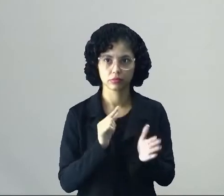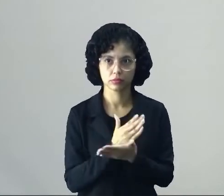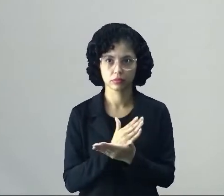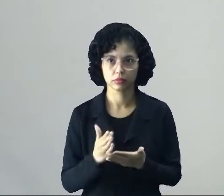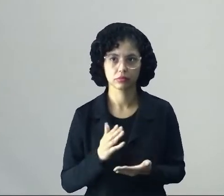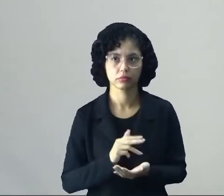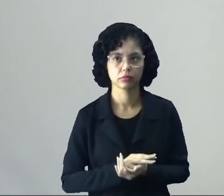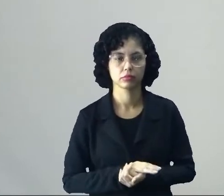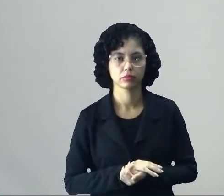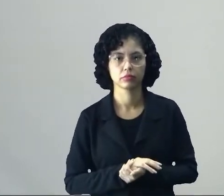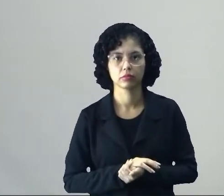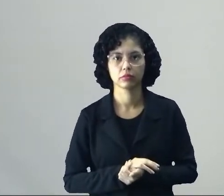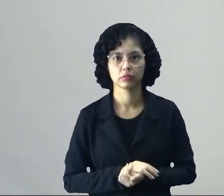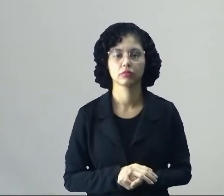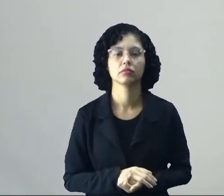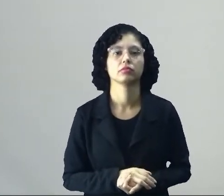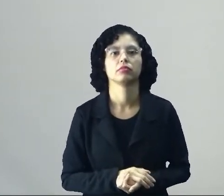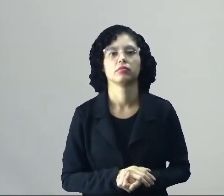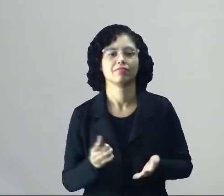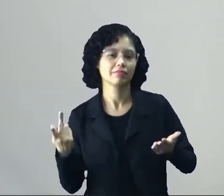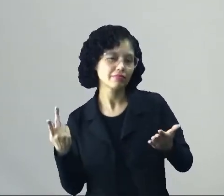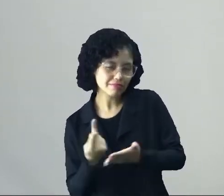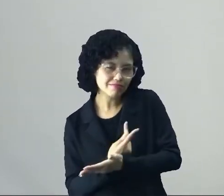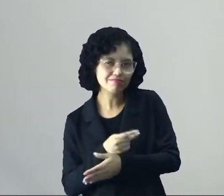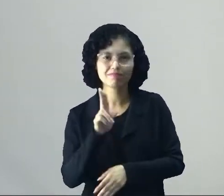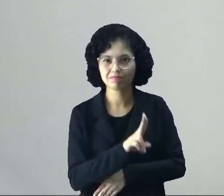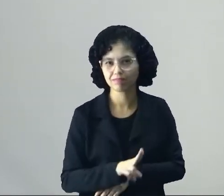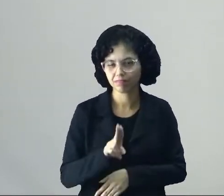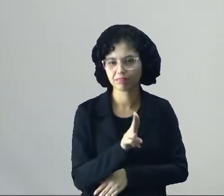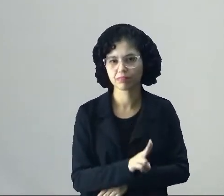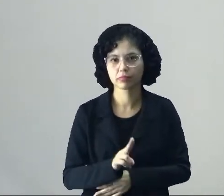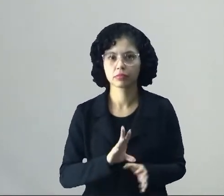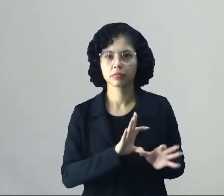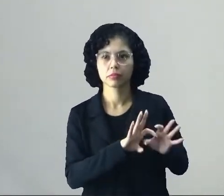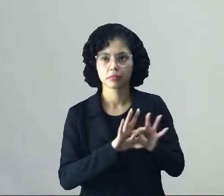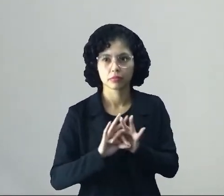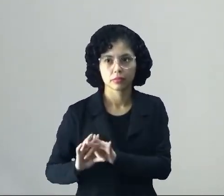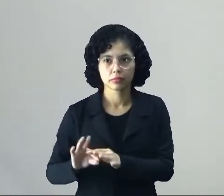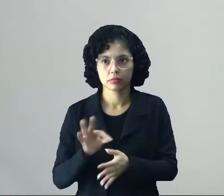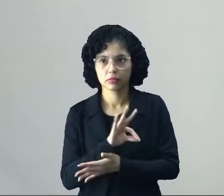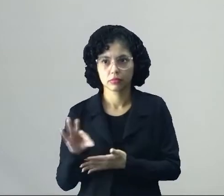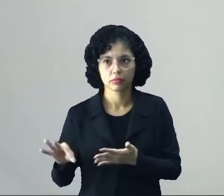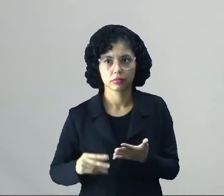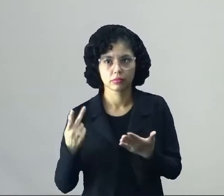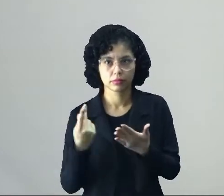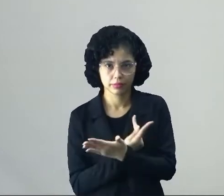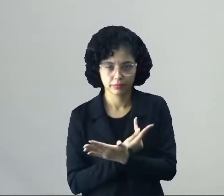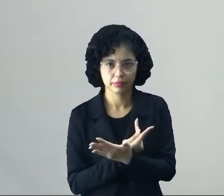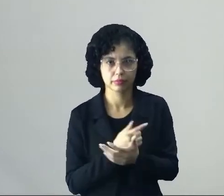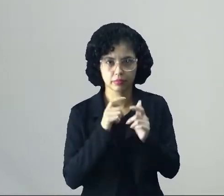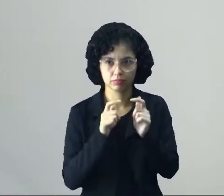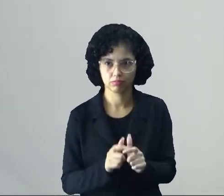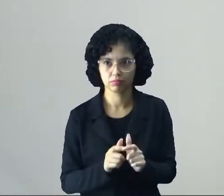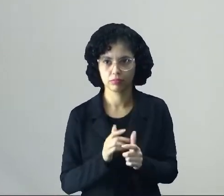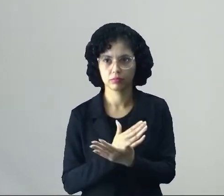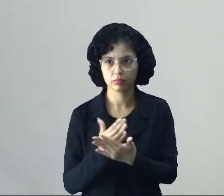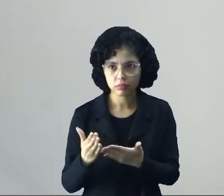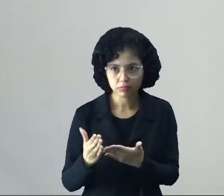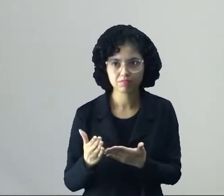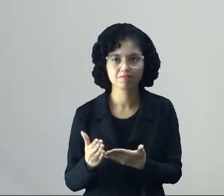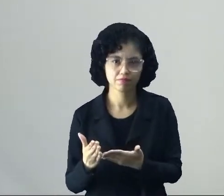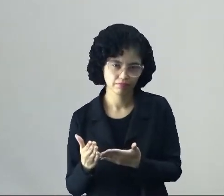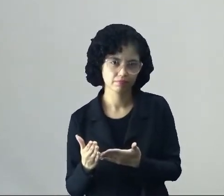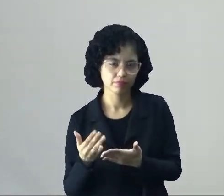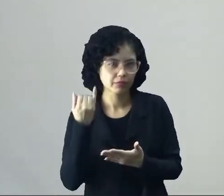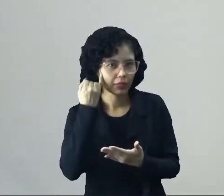dele. Então, de forma inadequada, ele usou um elemento coesivo no lugar errado. Ele iniciou com um elemento que